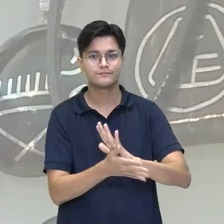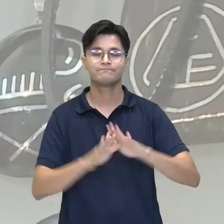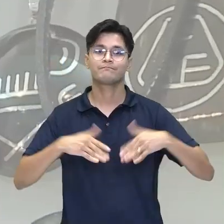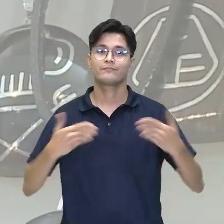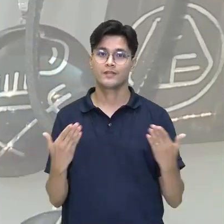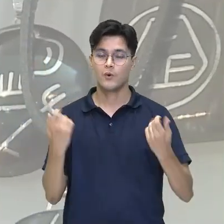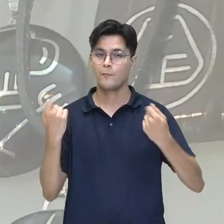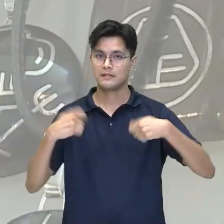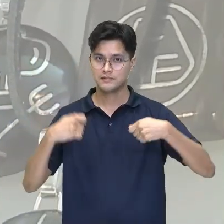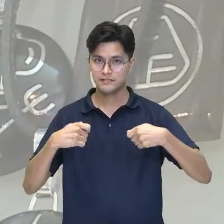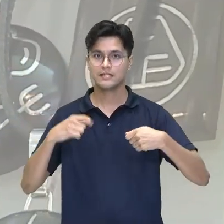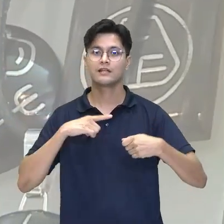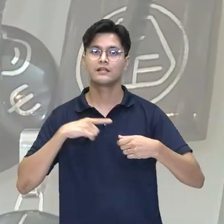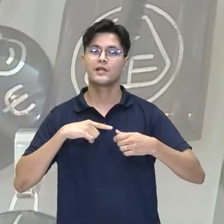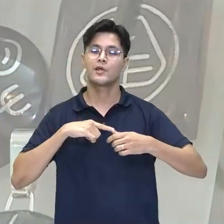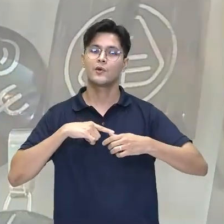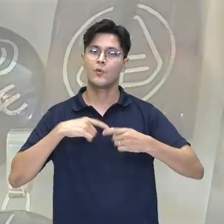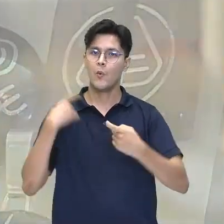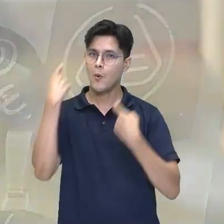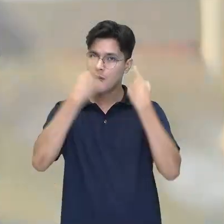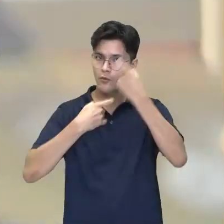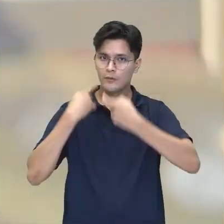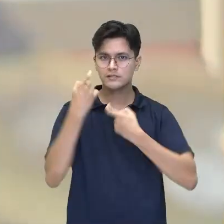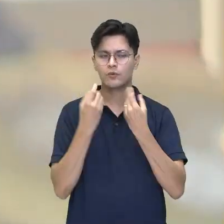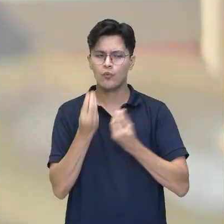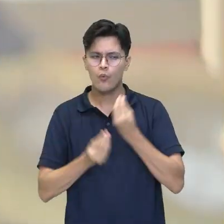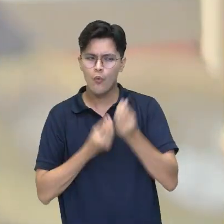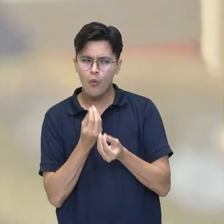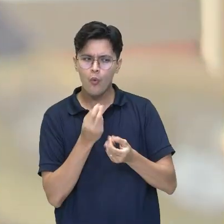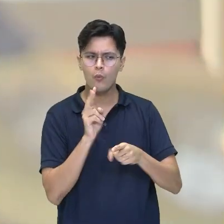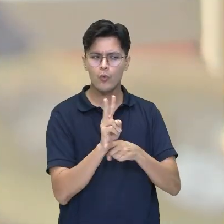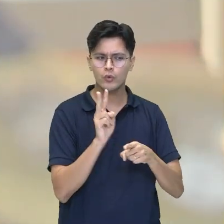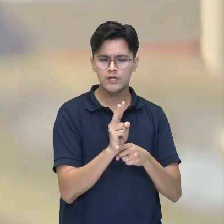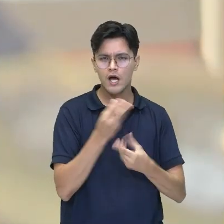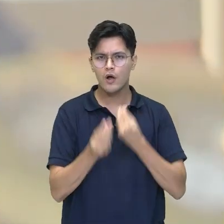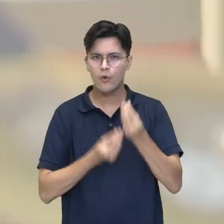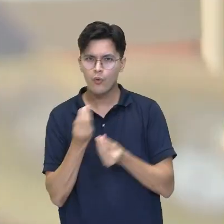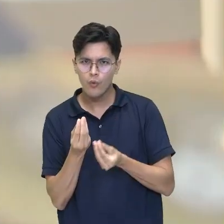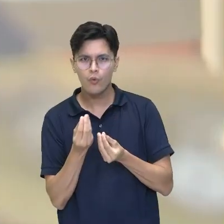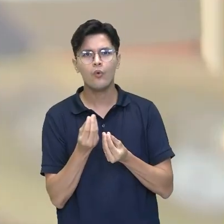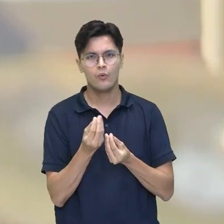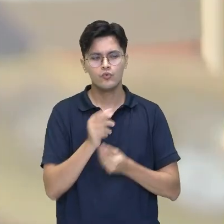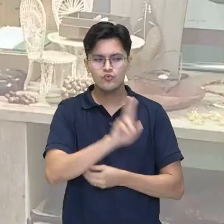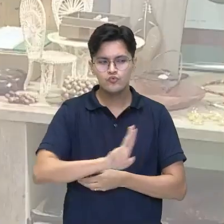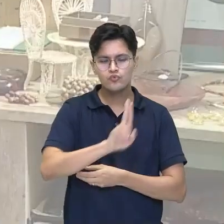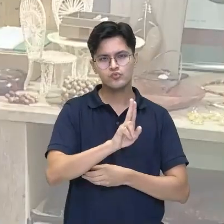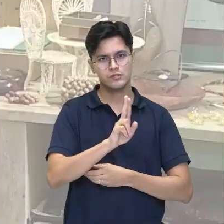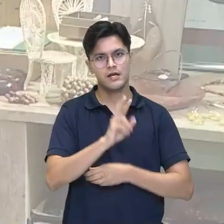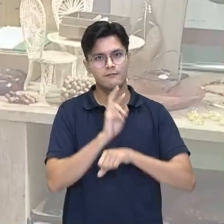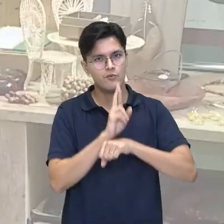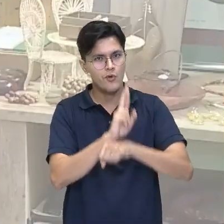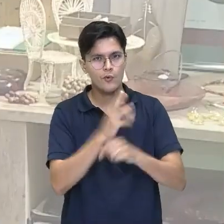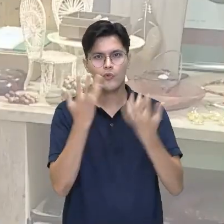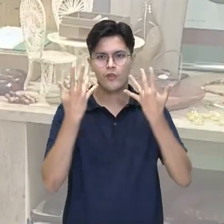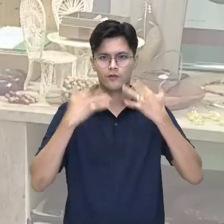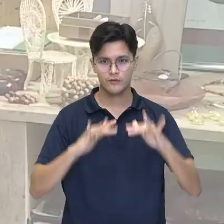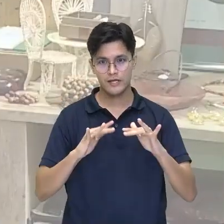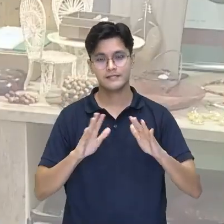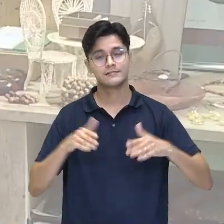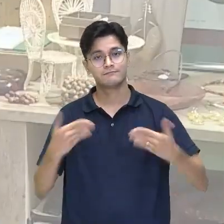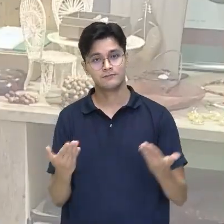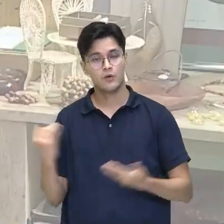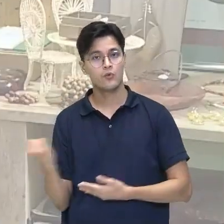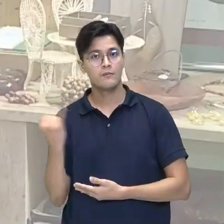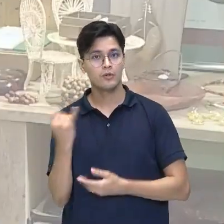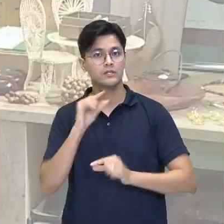no manejo e repor esses materiais, e de onde vem essa matéria-prima. É muito importante você estar dentro